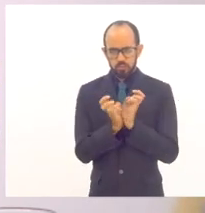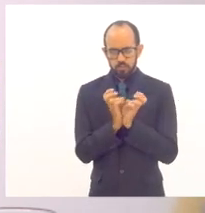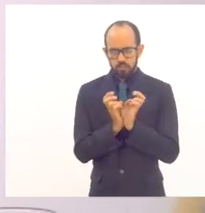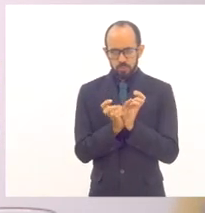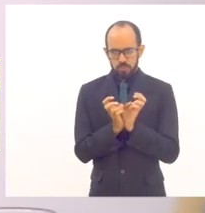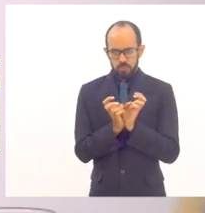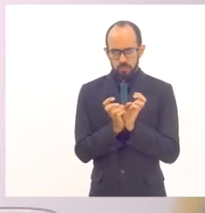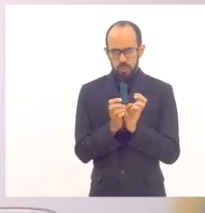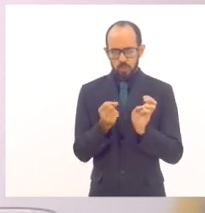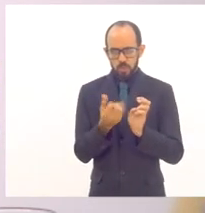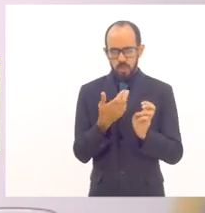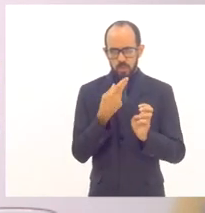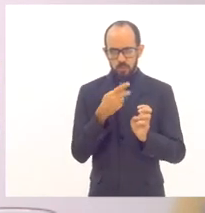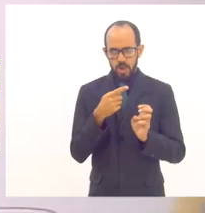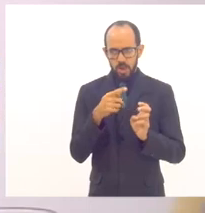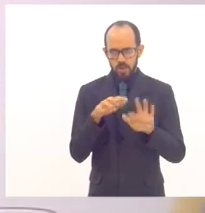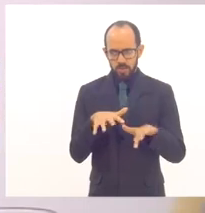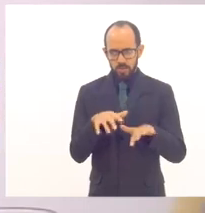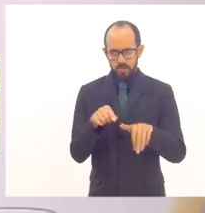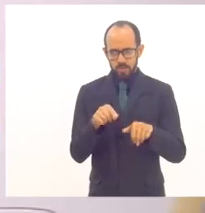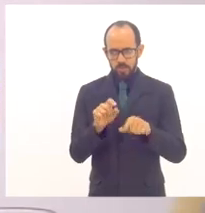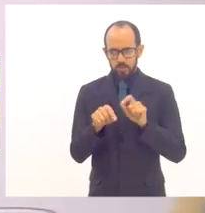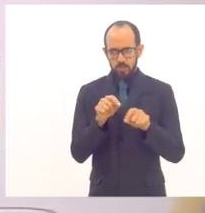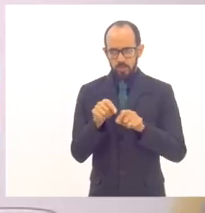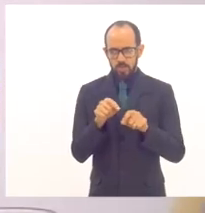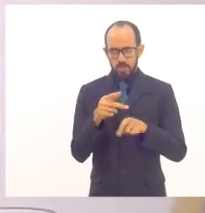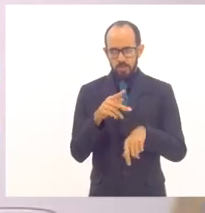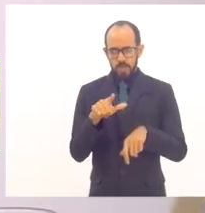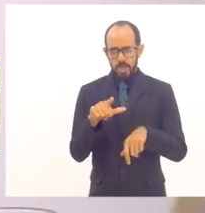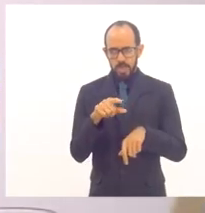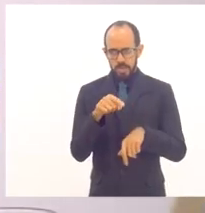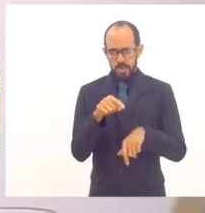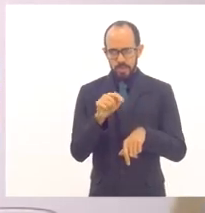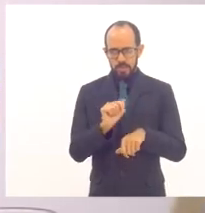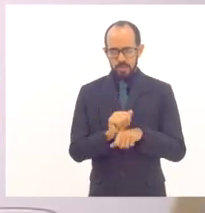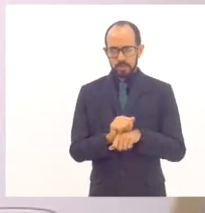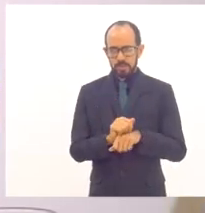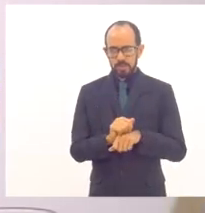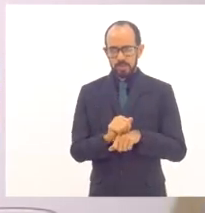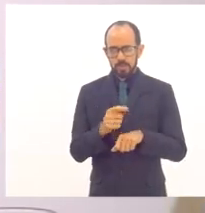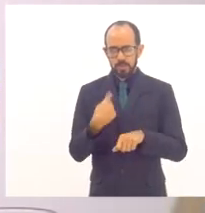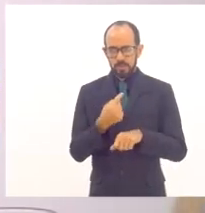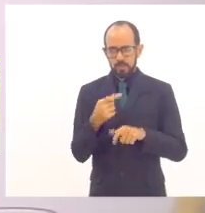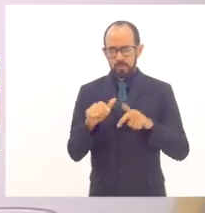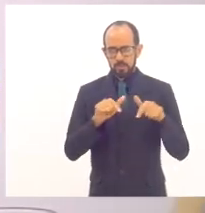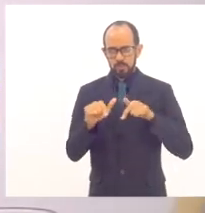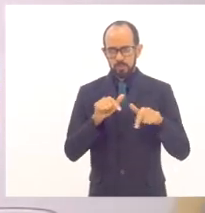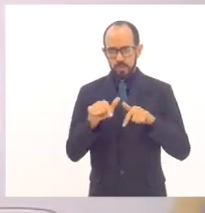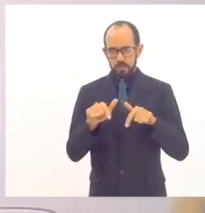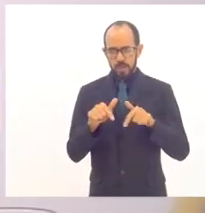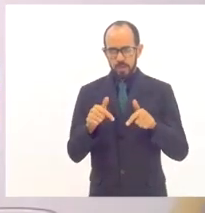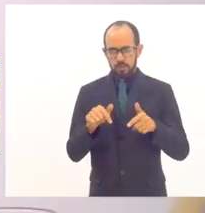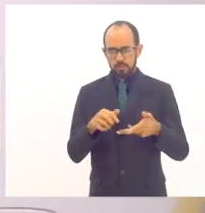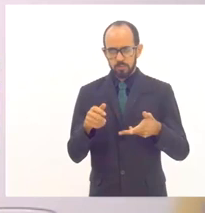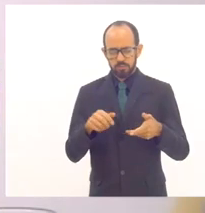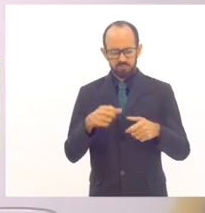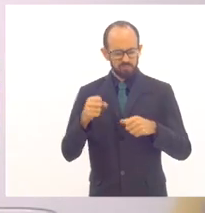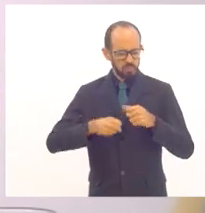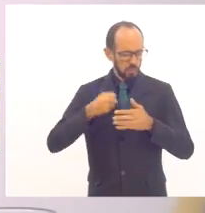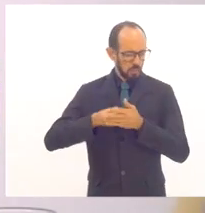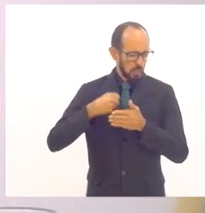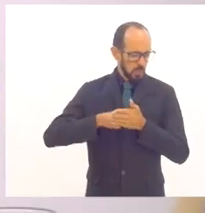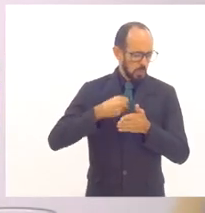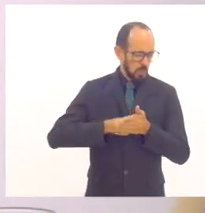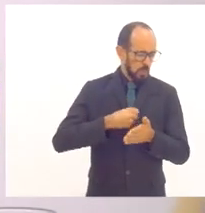falo sobre essa PL, que a gente teve um trabalho tremendo para fazer, ela não foi feita de um dia